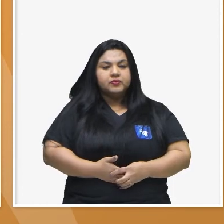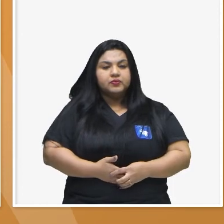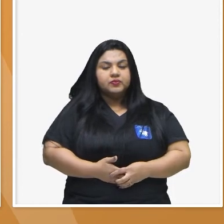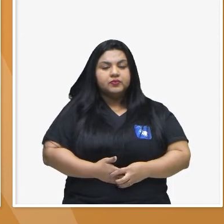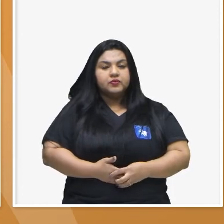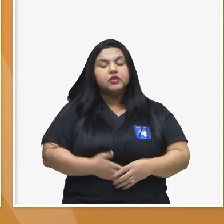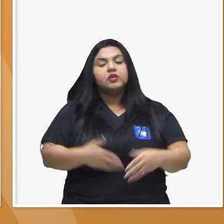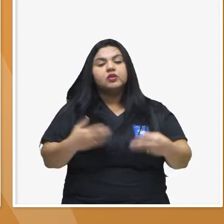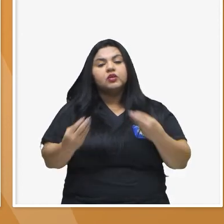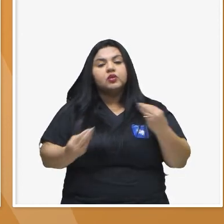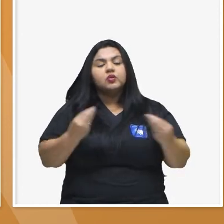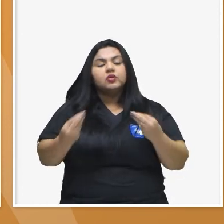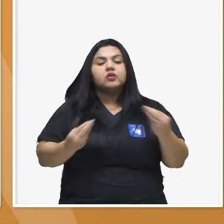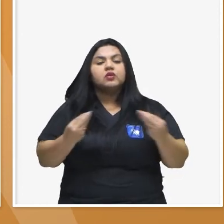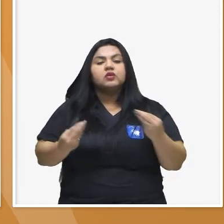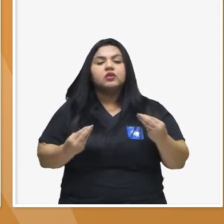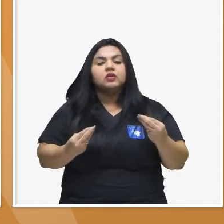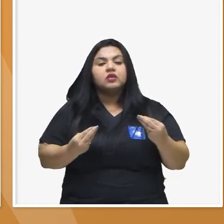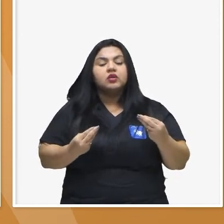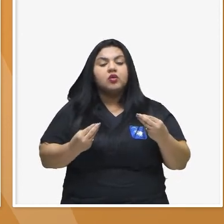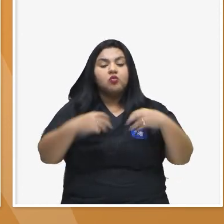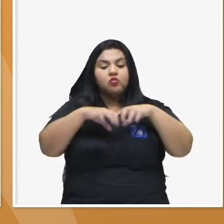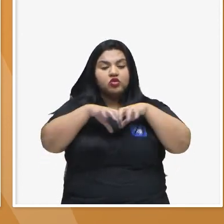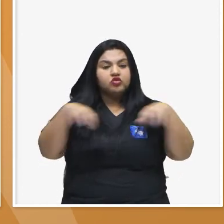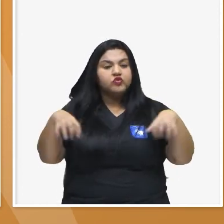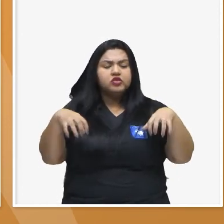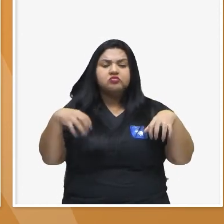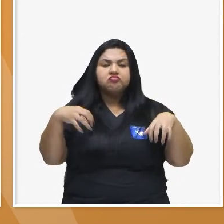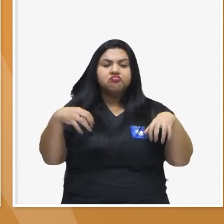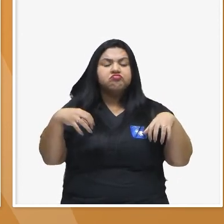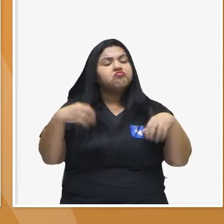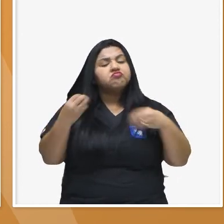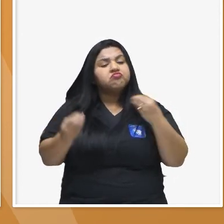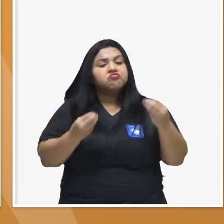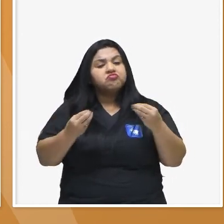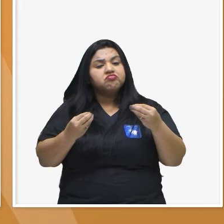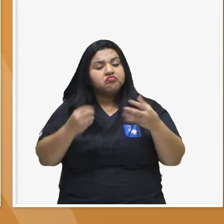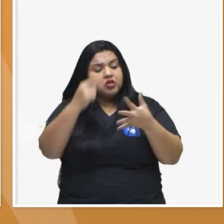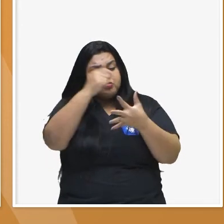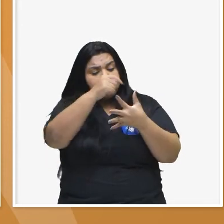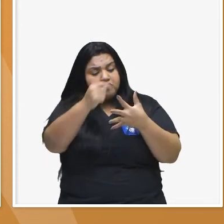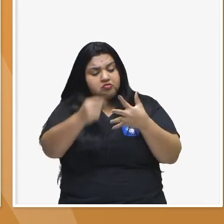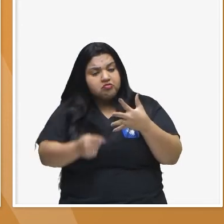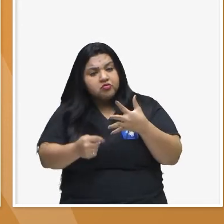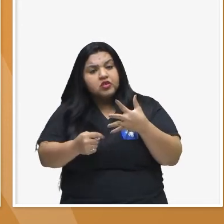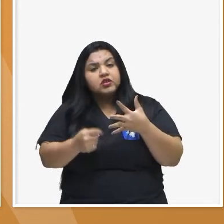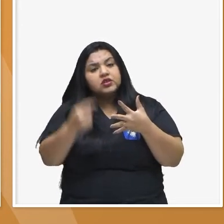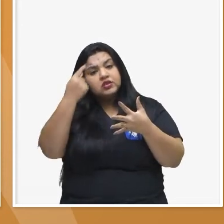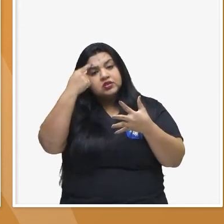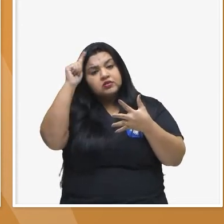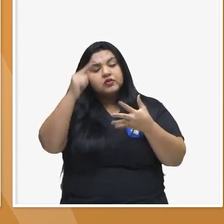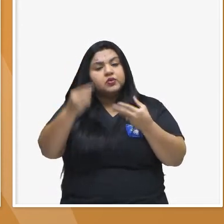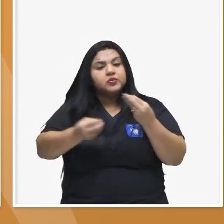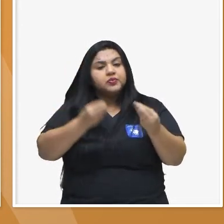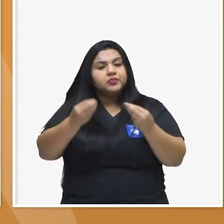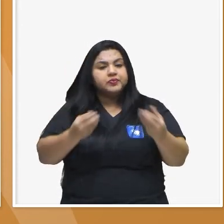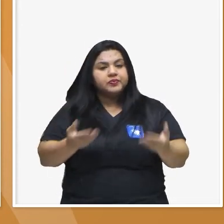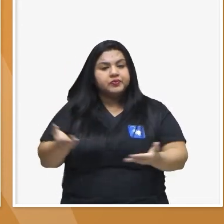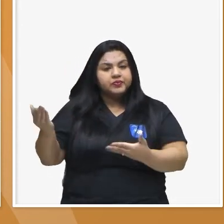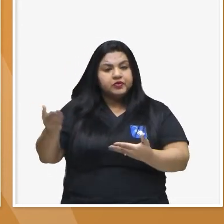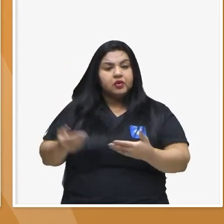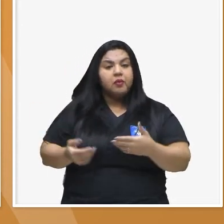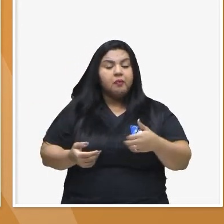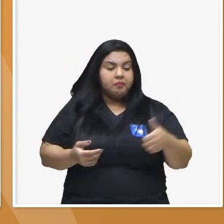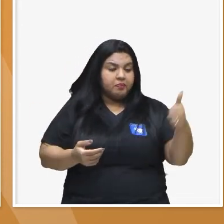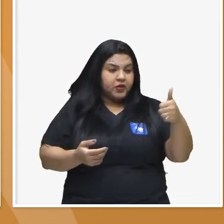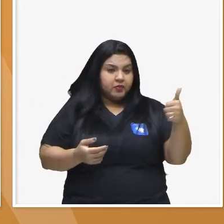Então, como é que ele divide isso aí? Como é que ele vai, então, trabalhar essas ideias dos estágios? Então, o primeiro estágio que